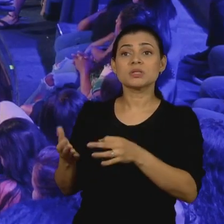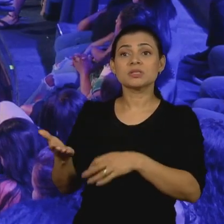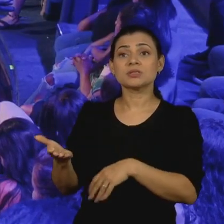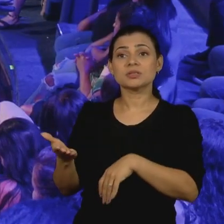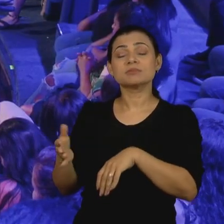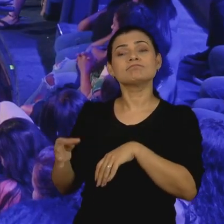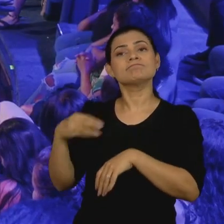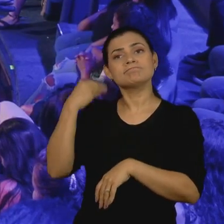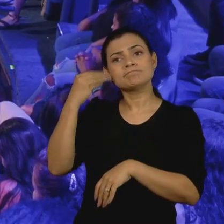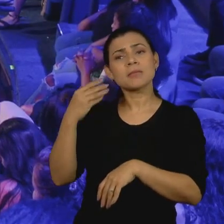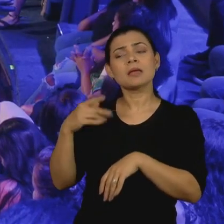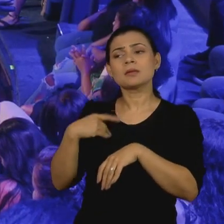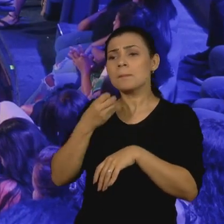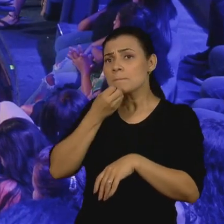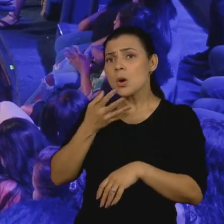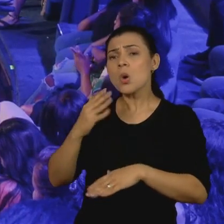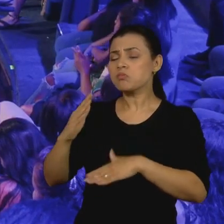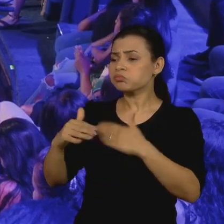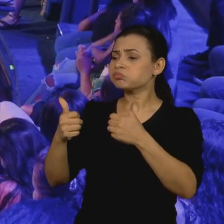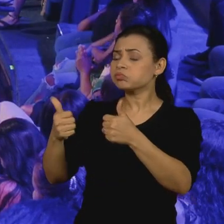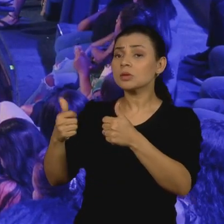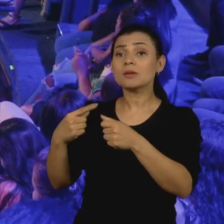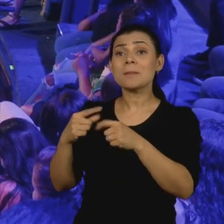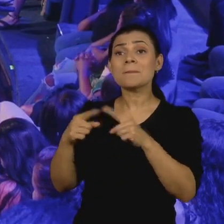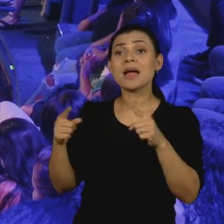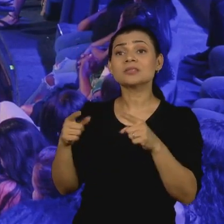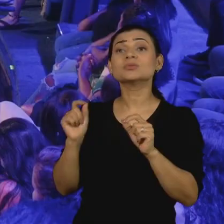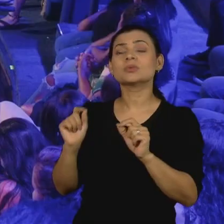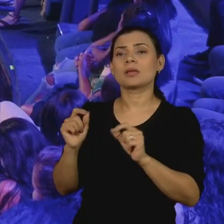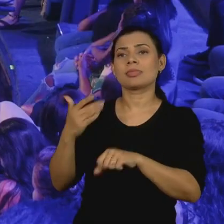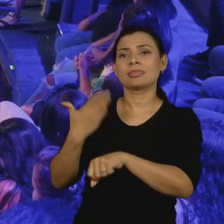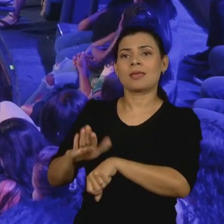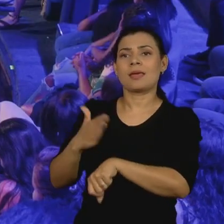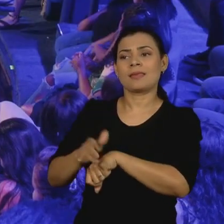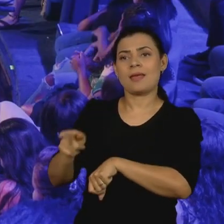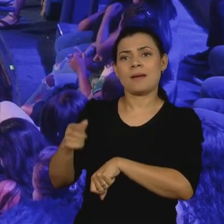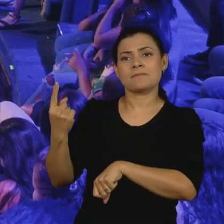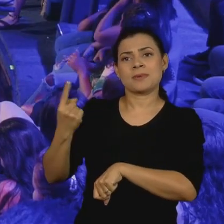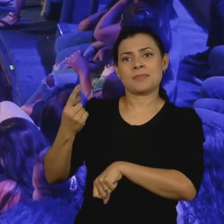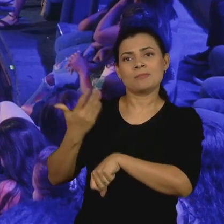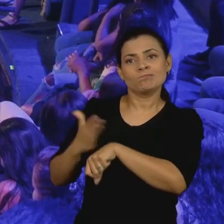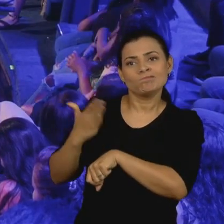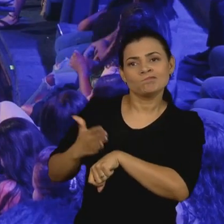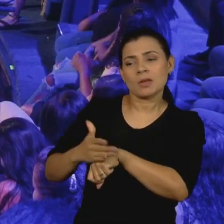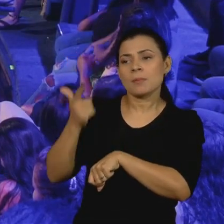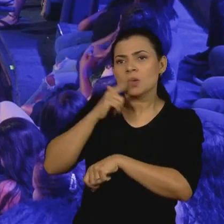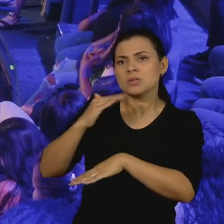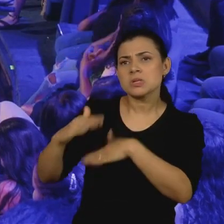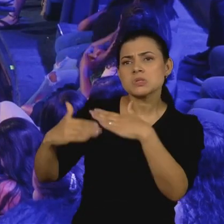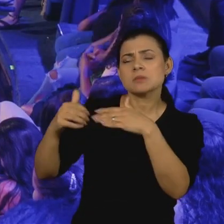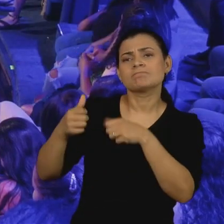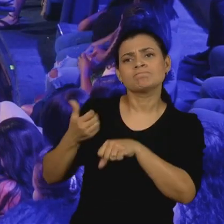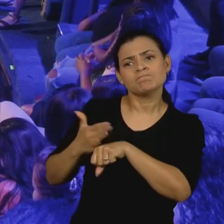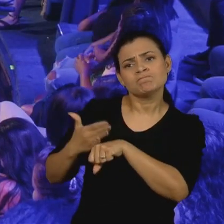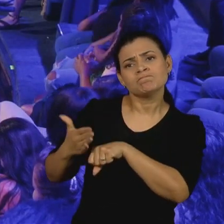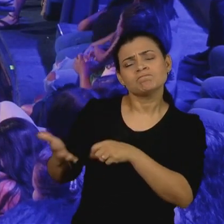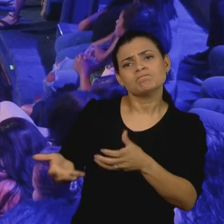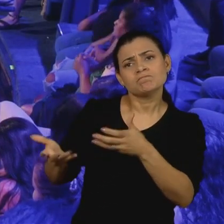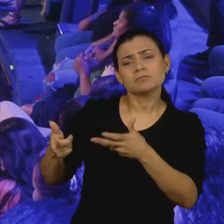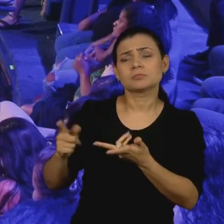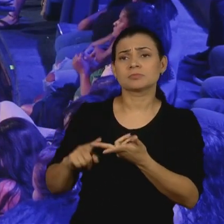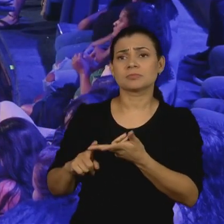um bom juiz, se você não treiná-lo para que ele possa desenvolver bem toda